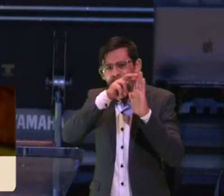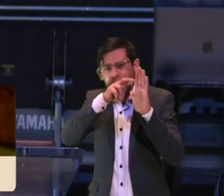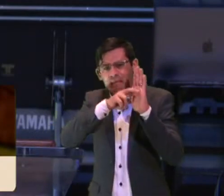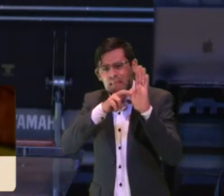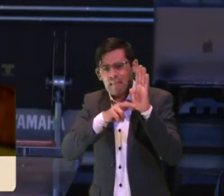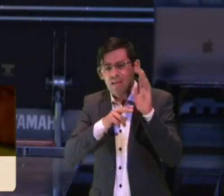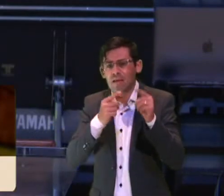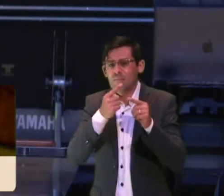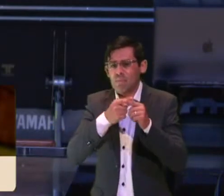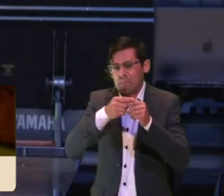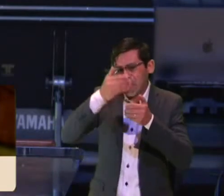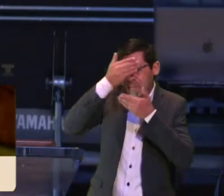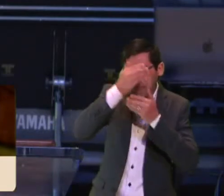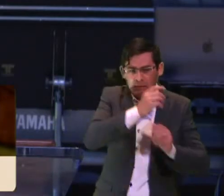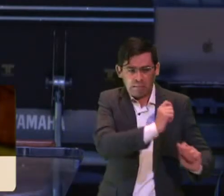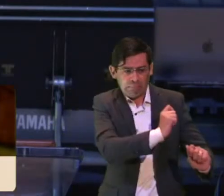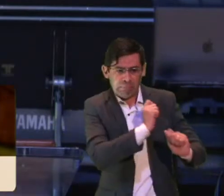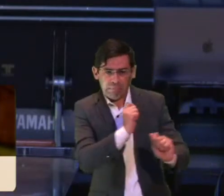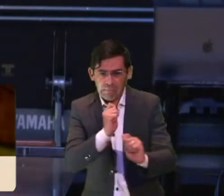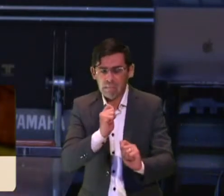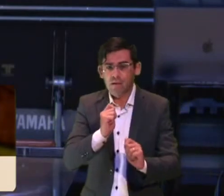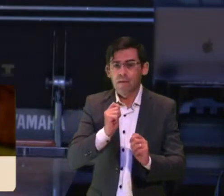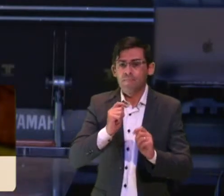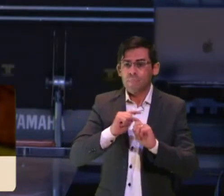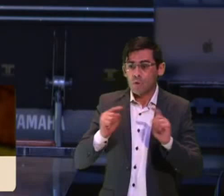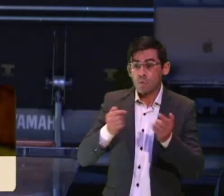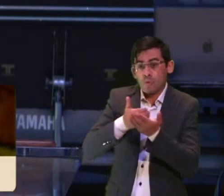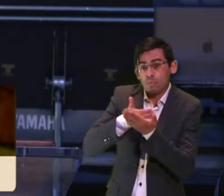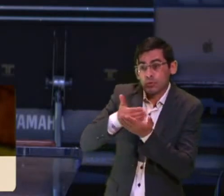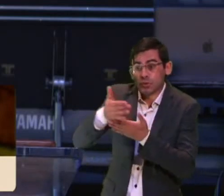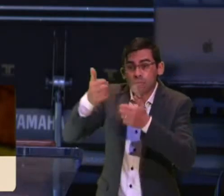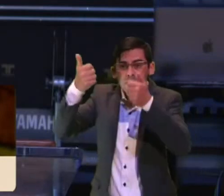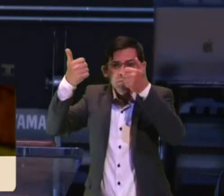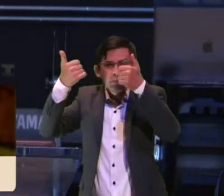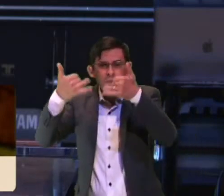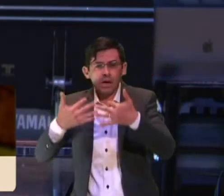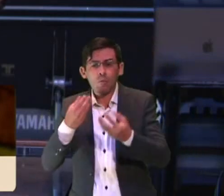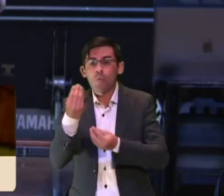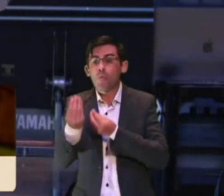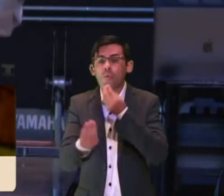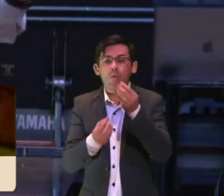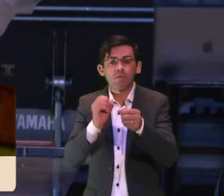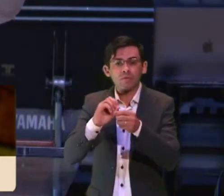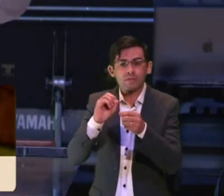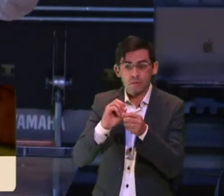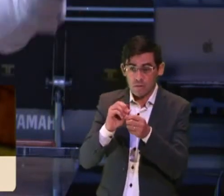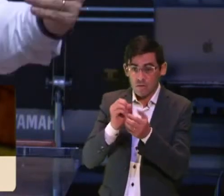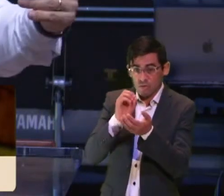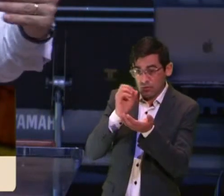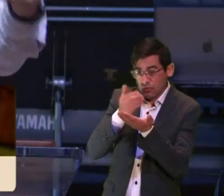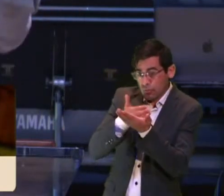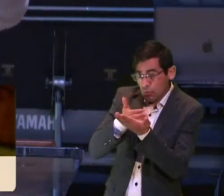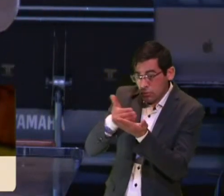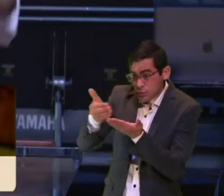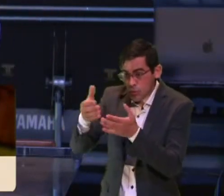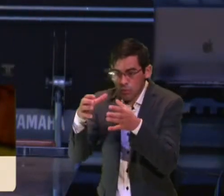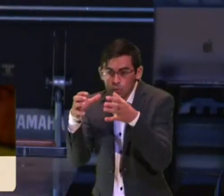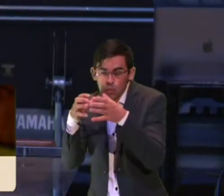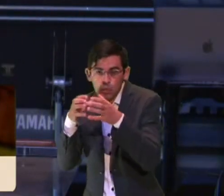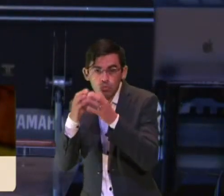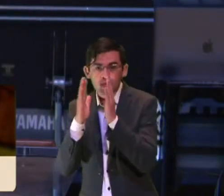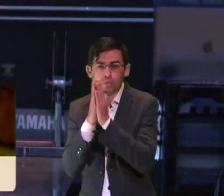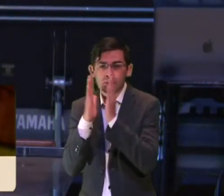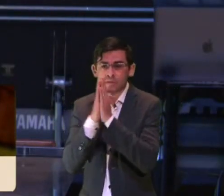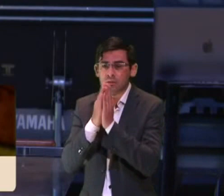a perseguição é muito forte. E ele começou a falar que eles começaram reuniões de oração, pedindo